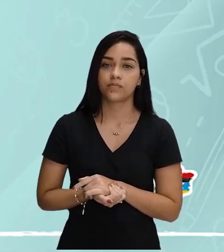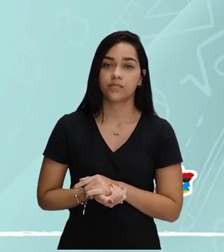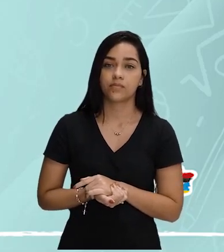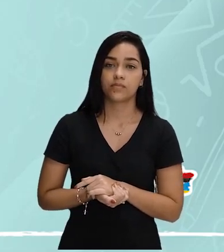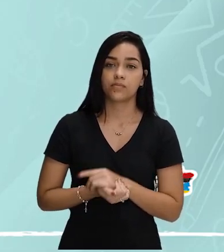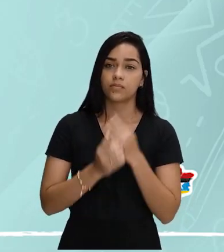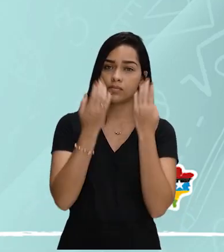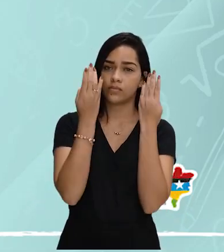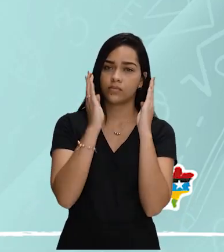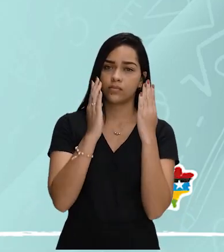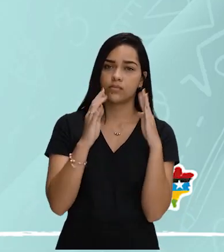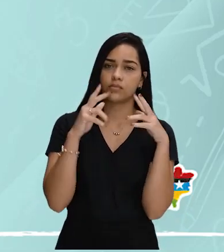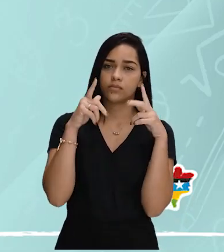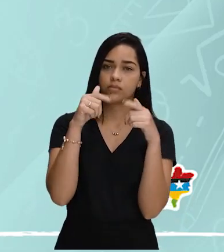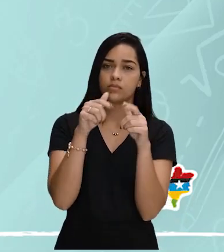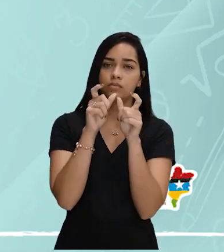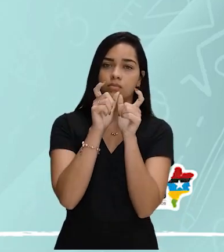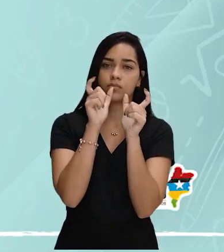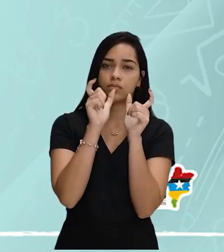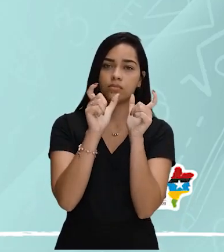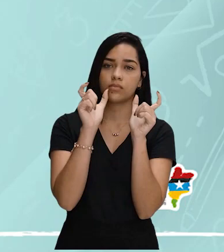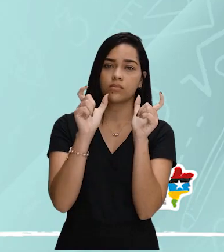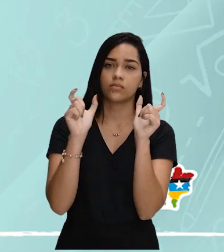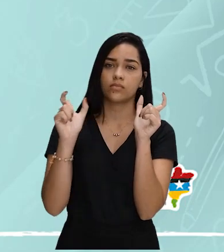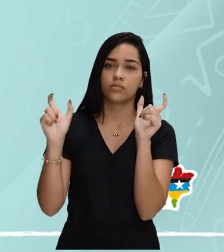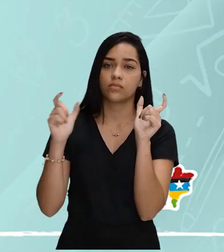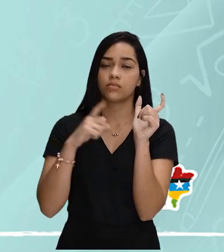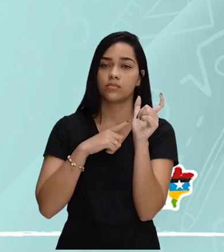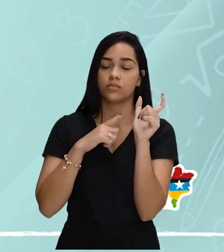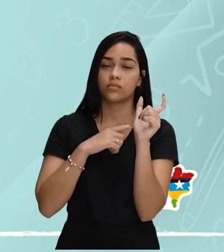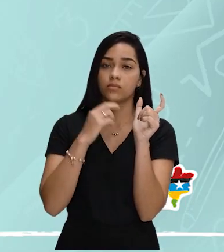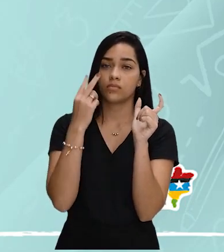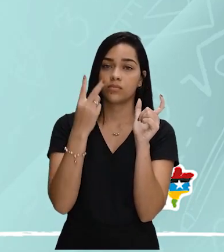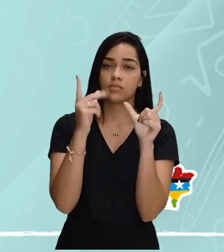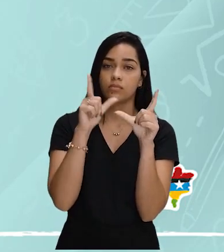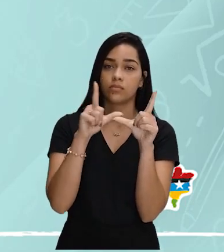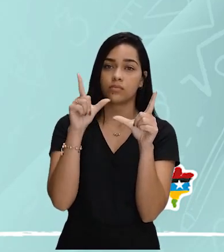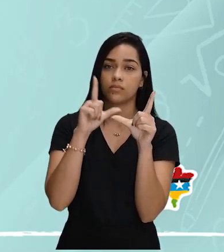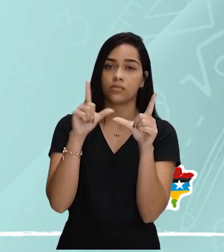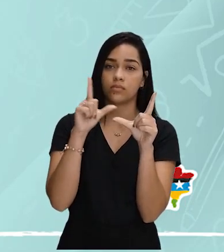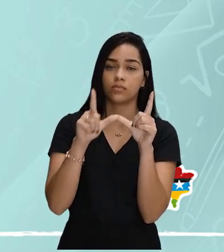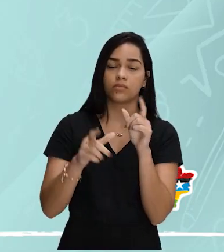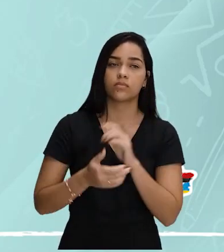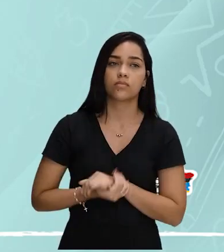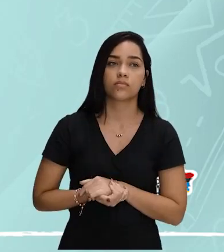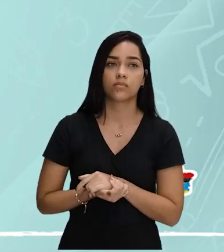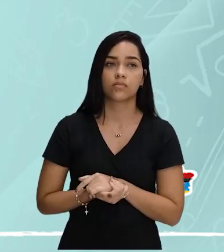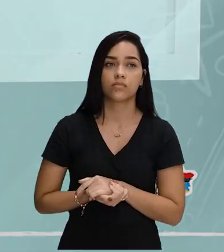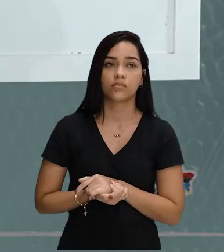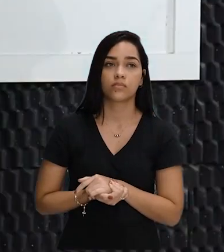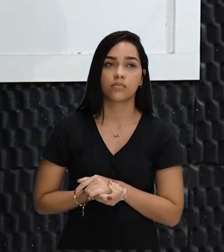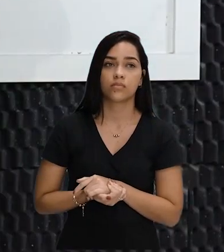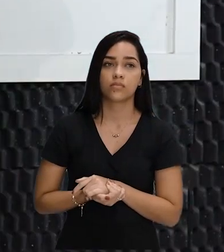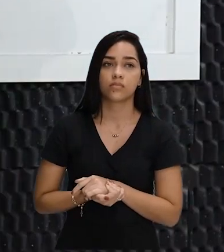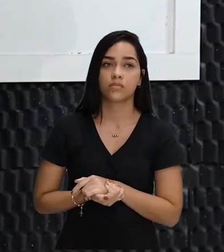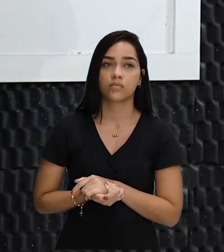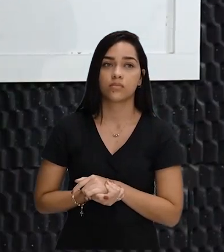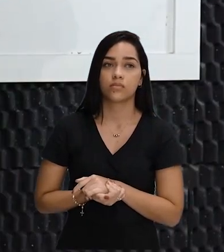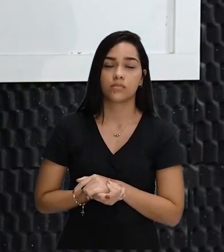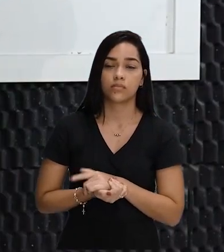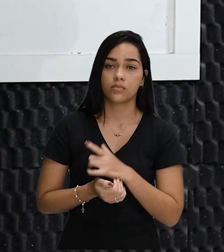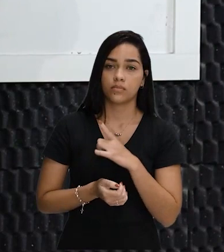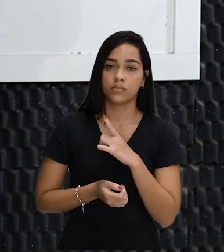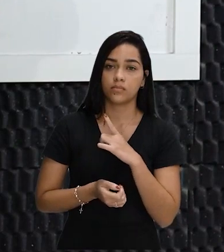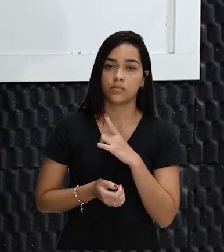uma analisar aqui as palavras que tem duas letras Olha só então aqui você tem